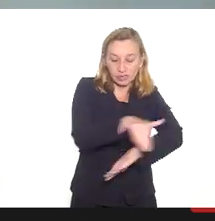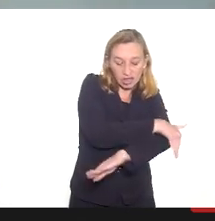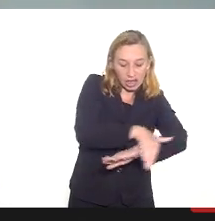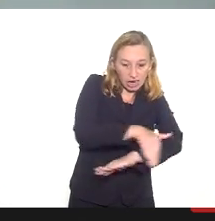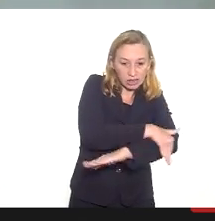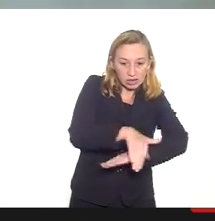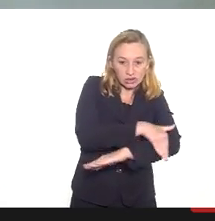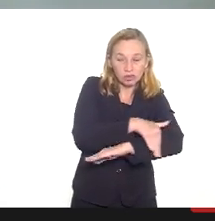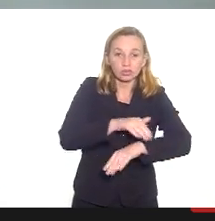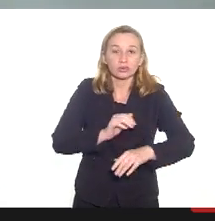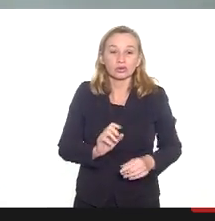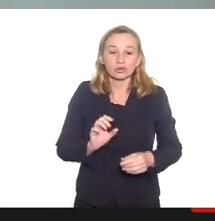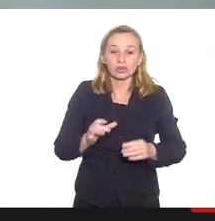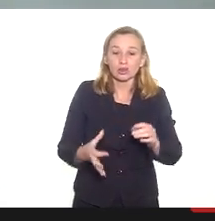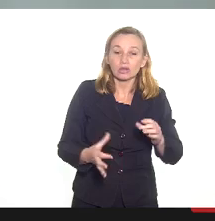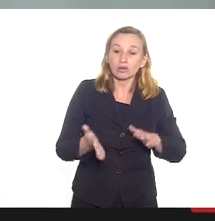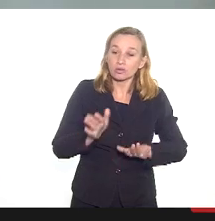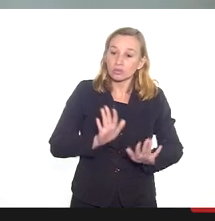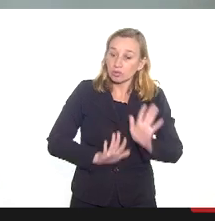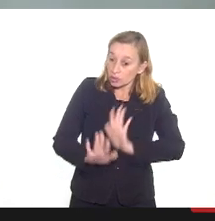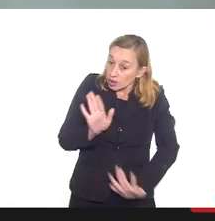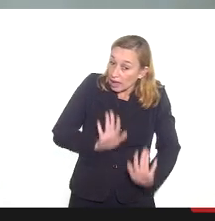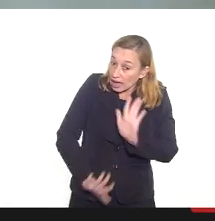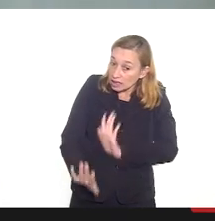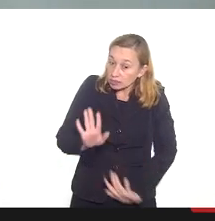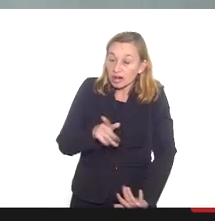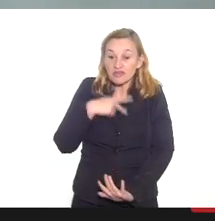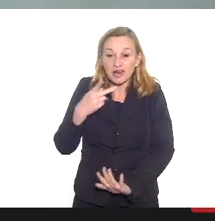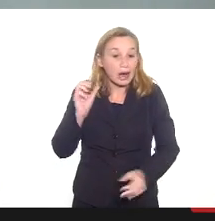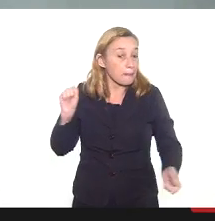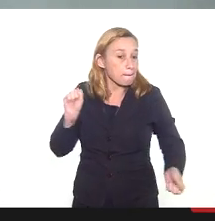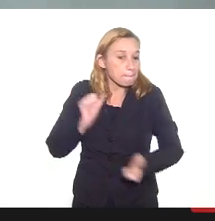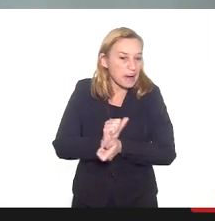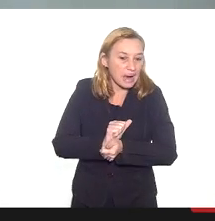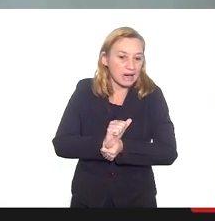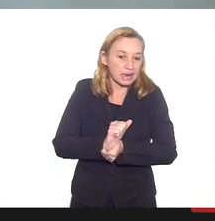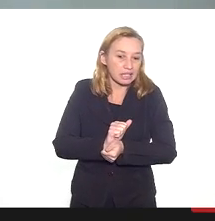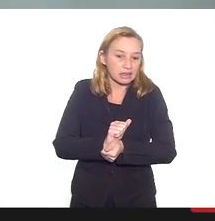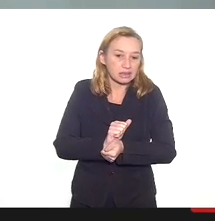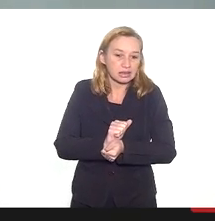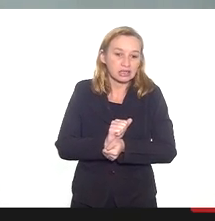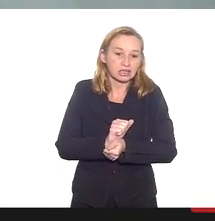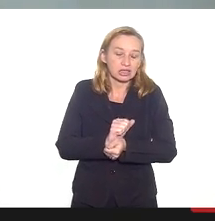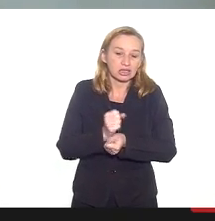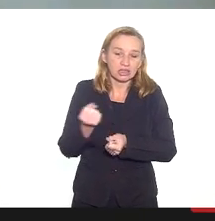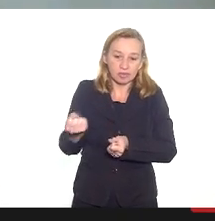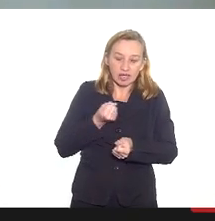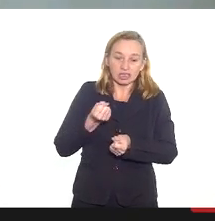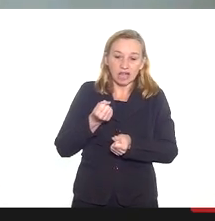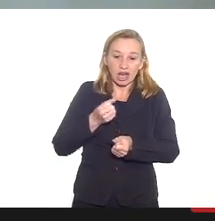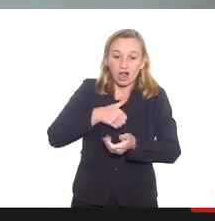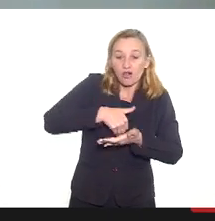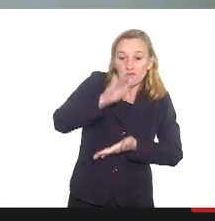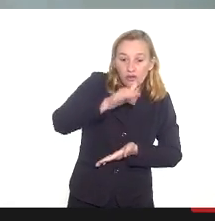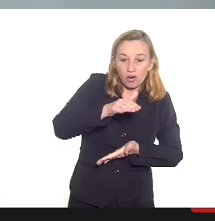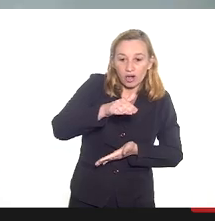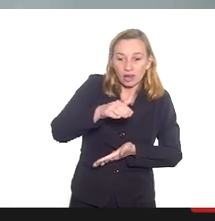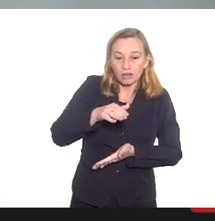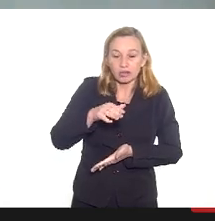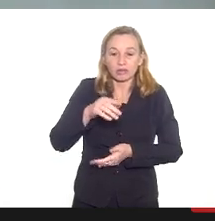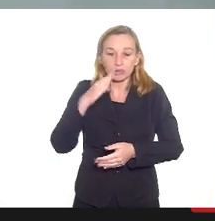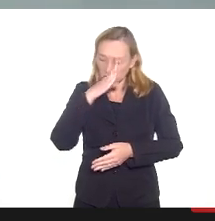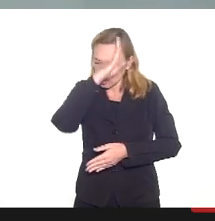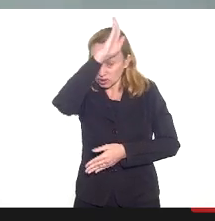em segurança, com muito cuidado, para dizer, basta de nos matar. Fora Bolsonaro e Mourão,